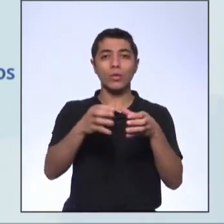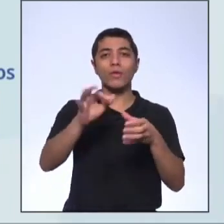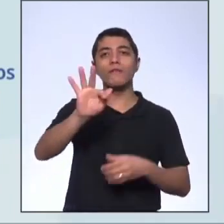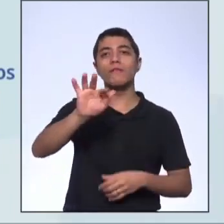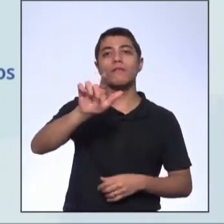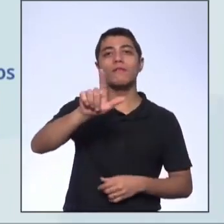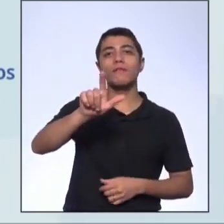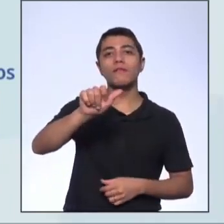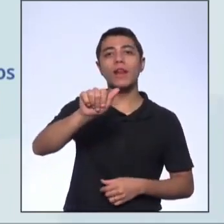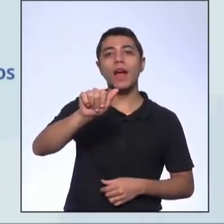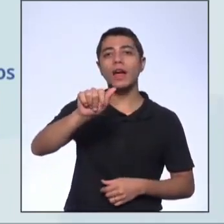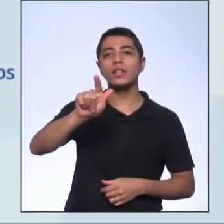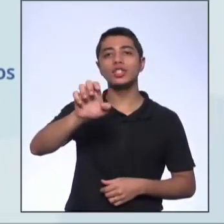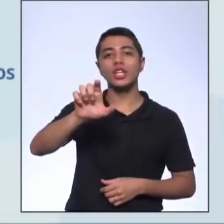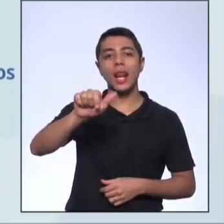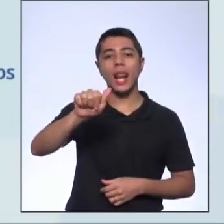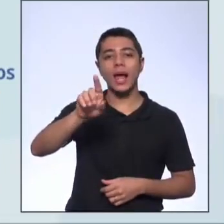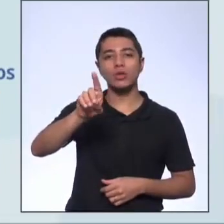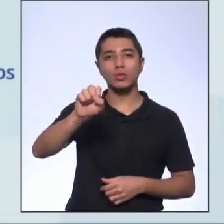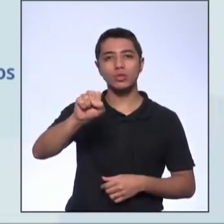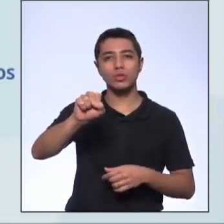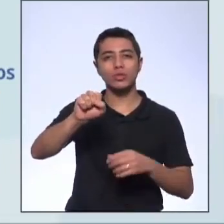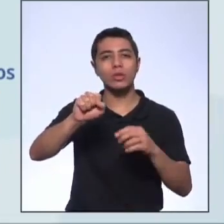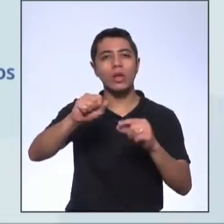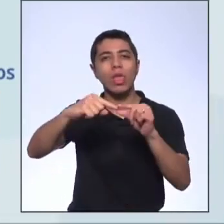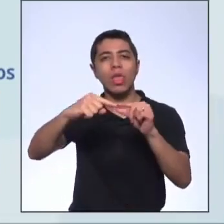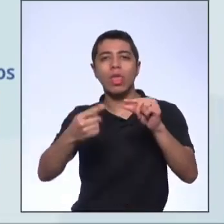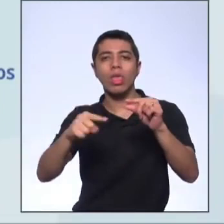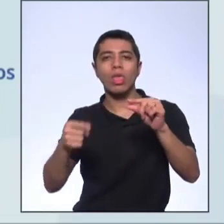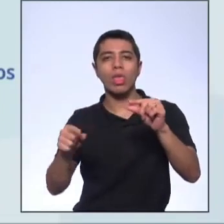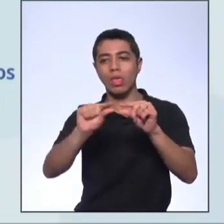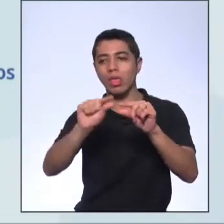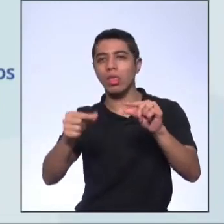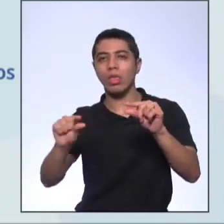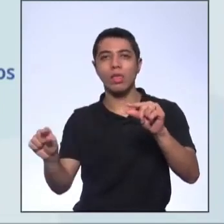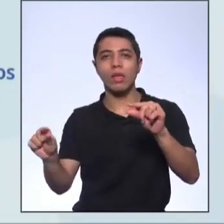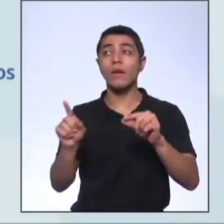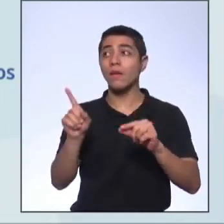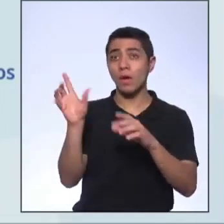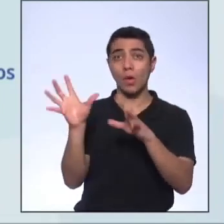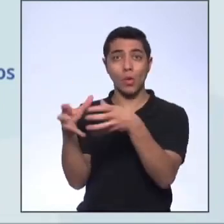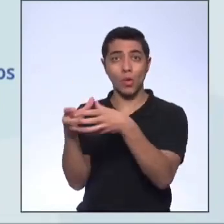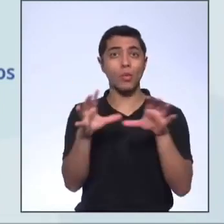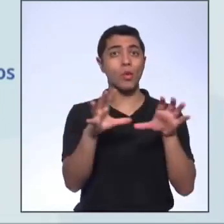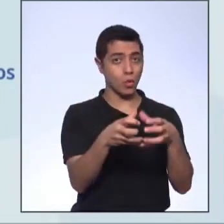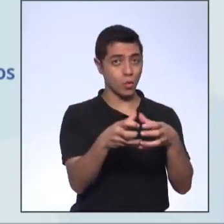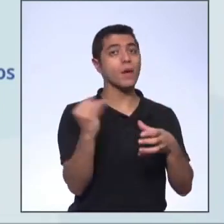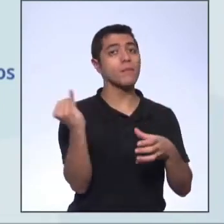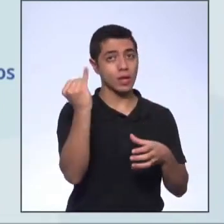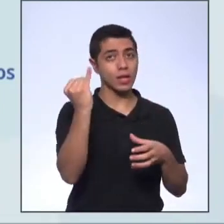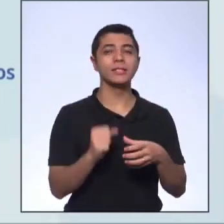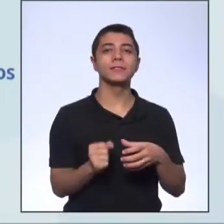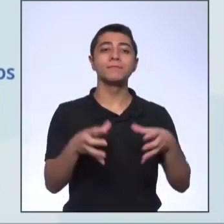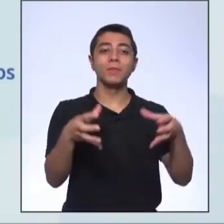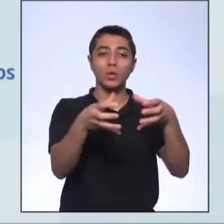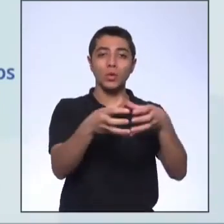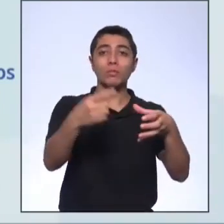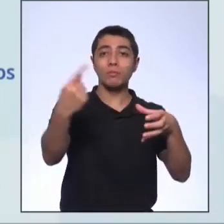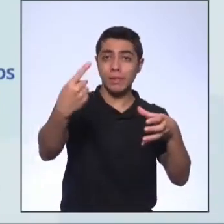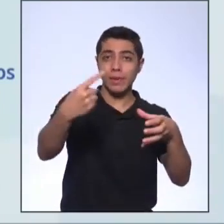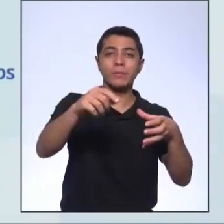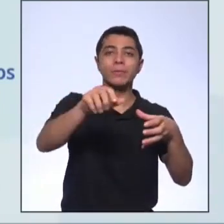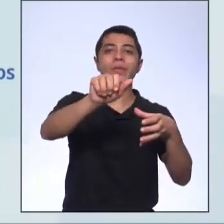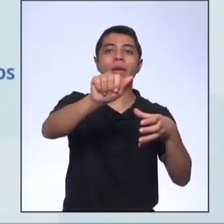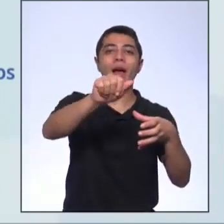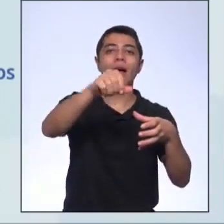mais importantes para a gente ver neste momento agora de comparação. Tá? Então, as amebas, eles